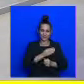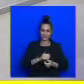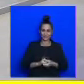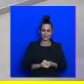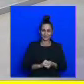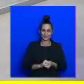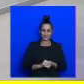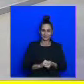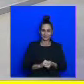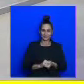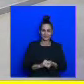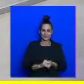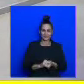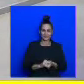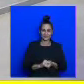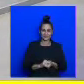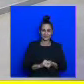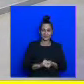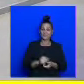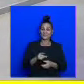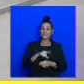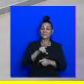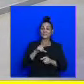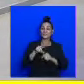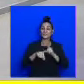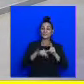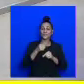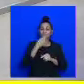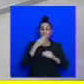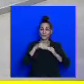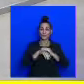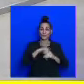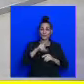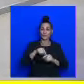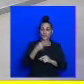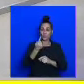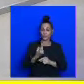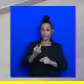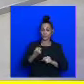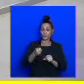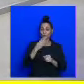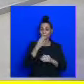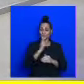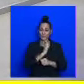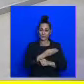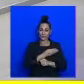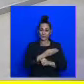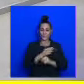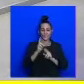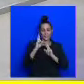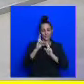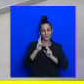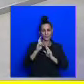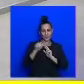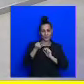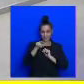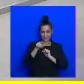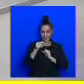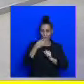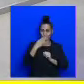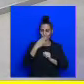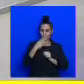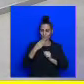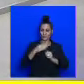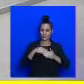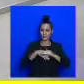coração. Vamos para o sorteio da Time Mania. Vamos sortear apenas uma dezena o time do coração e tomara que seja o seu